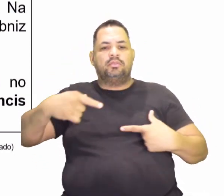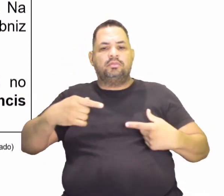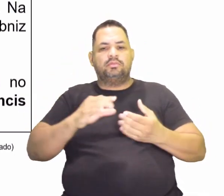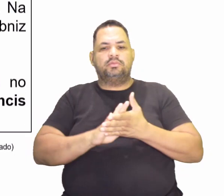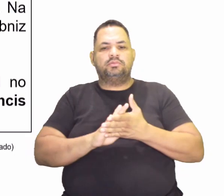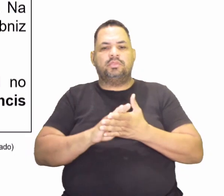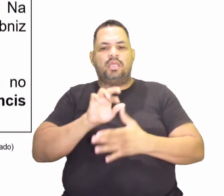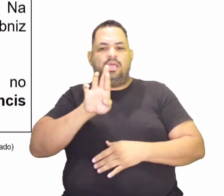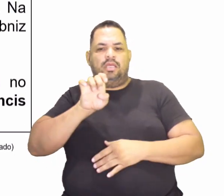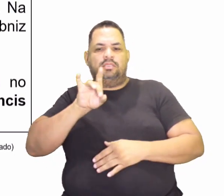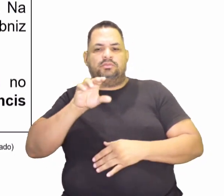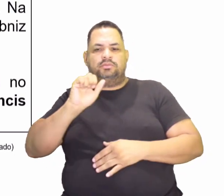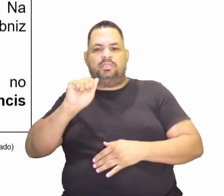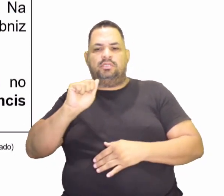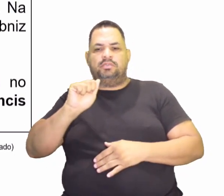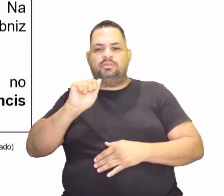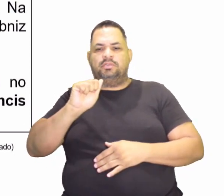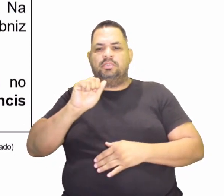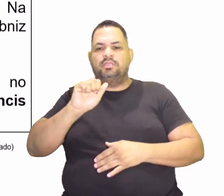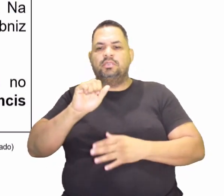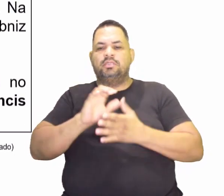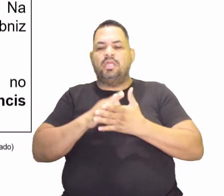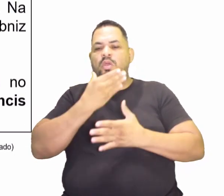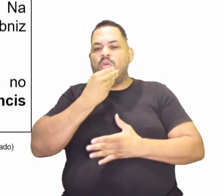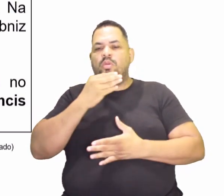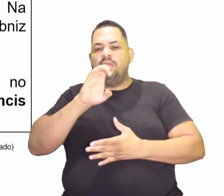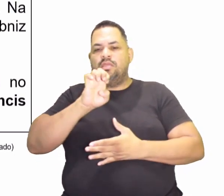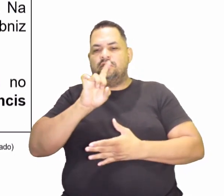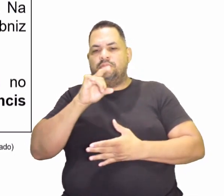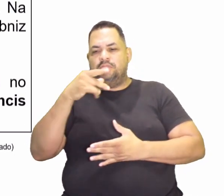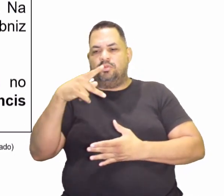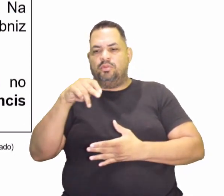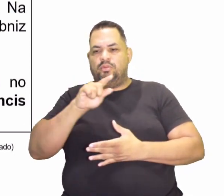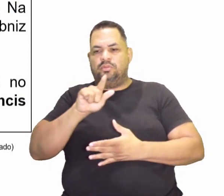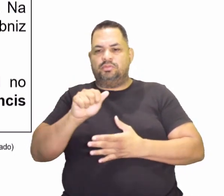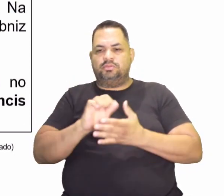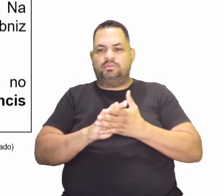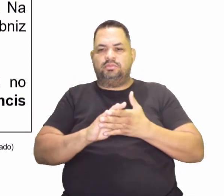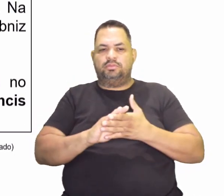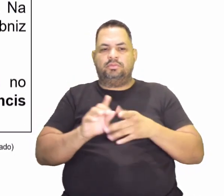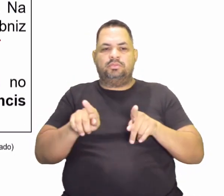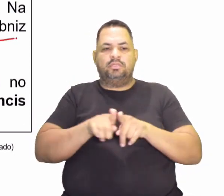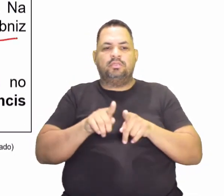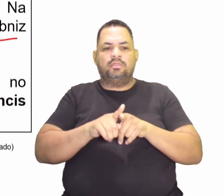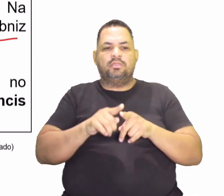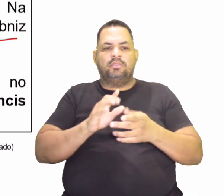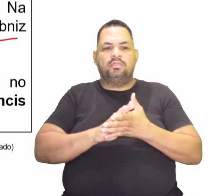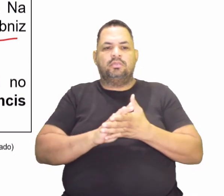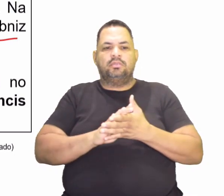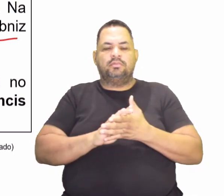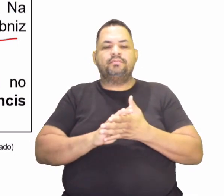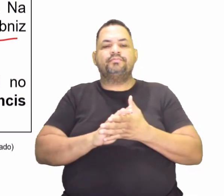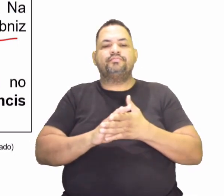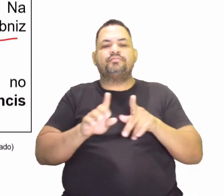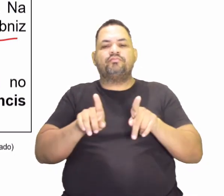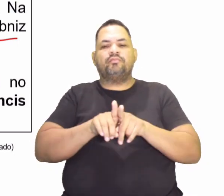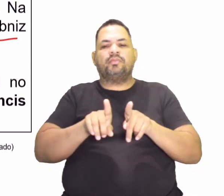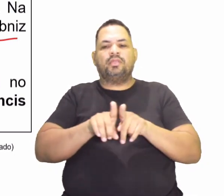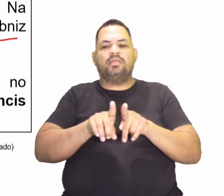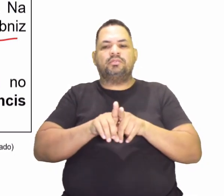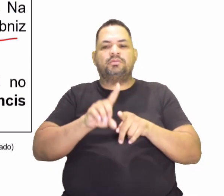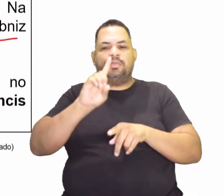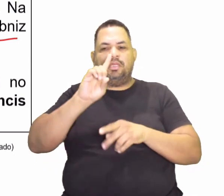como racionalista Spinoza, Baruch Spinoza, Leibniz, filósofo também, e